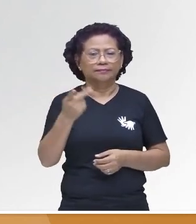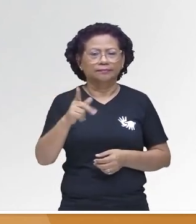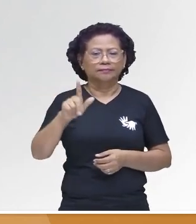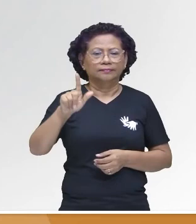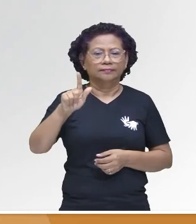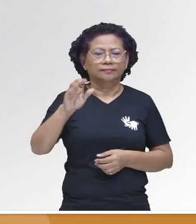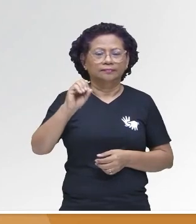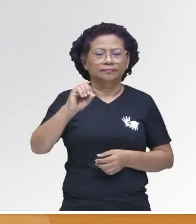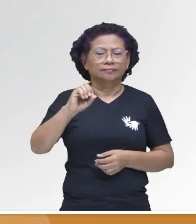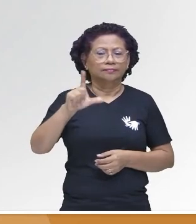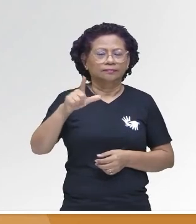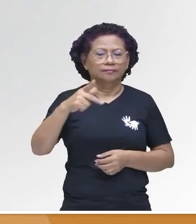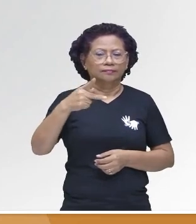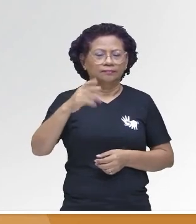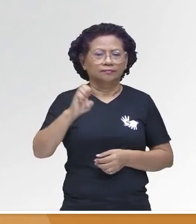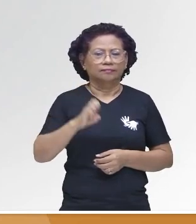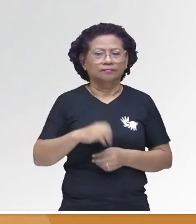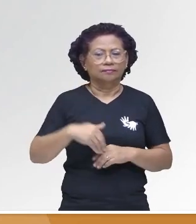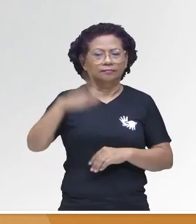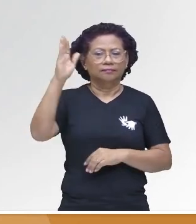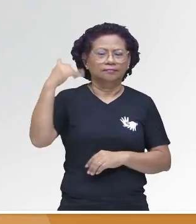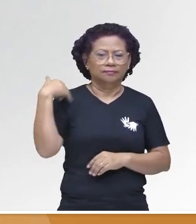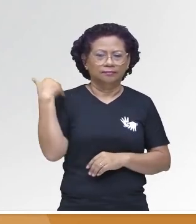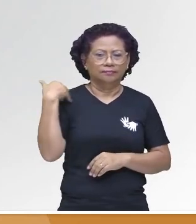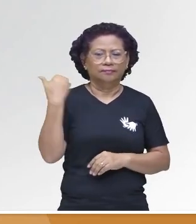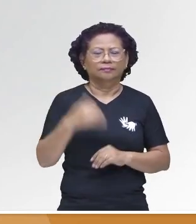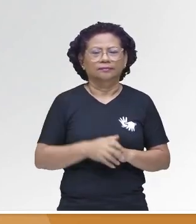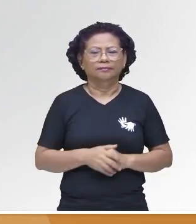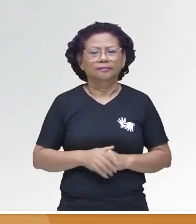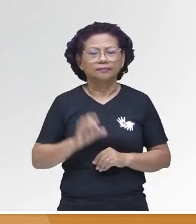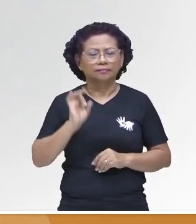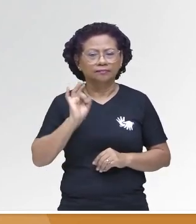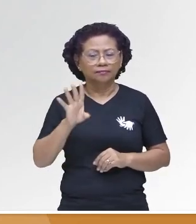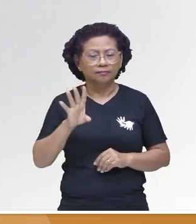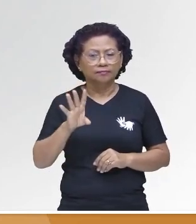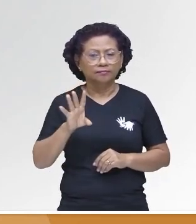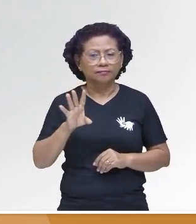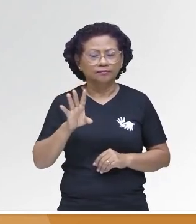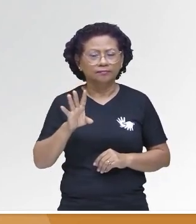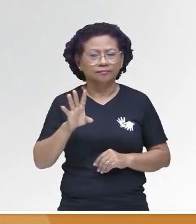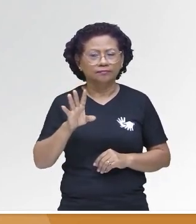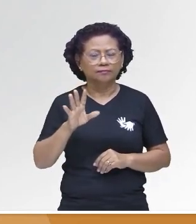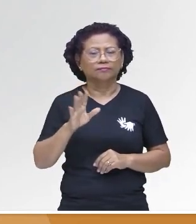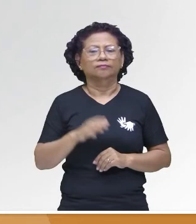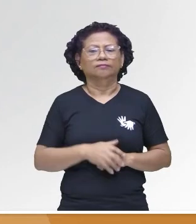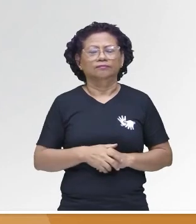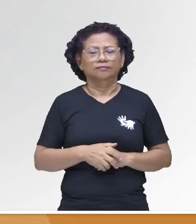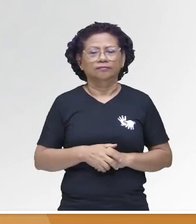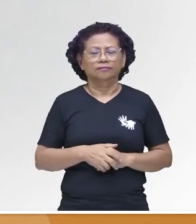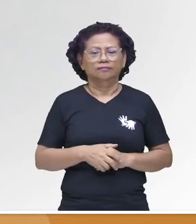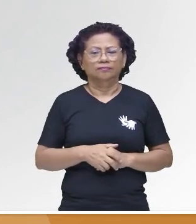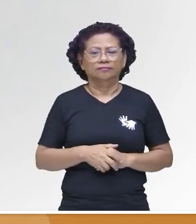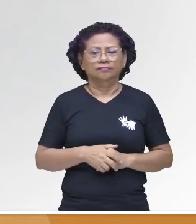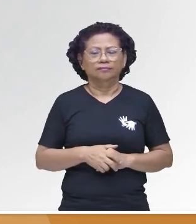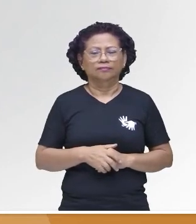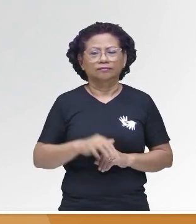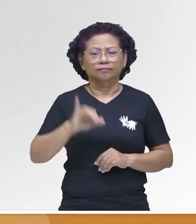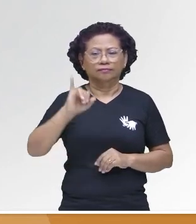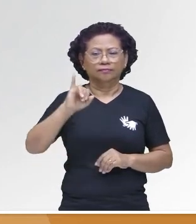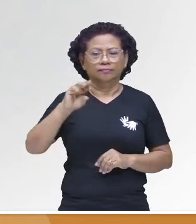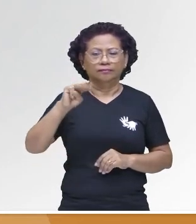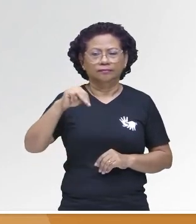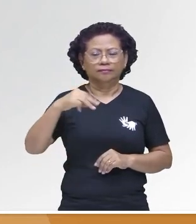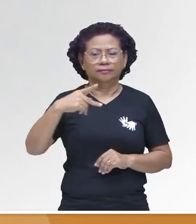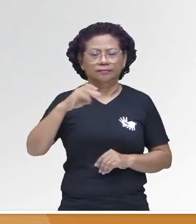maioridade. Por quê? Eles acreditavam que somente a figura forte do imperador seria capaz de retomar